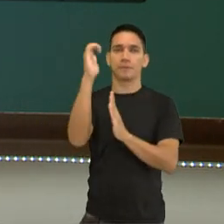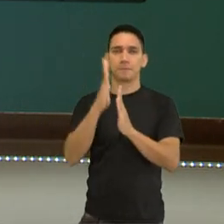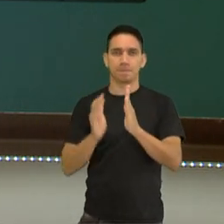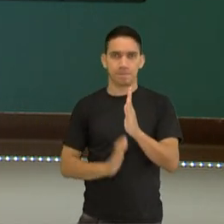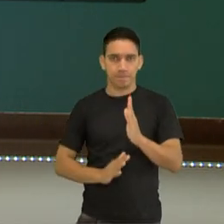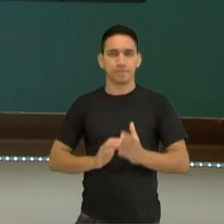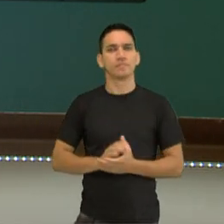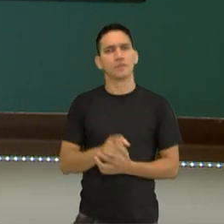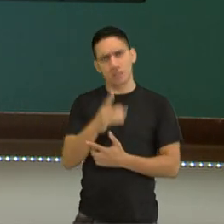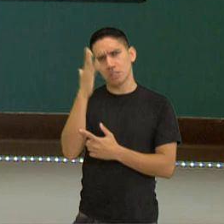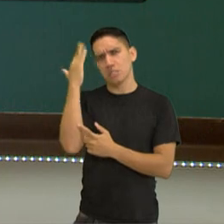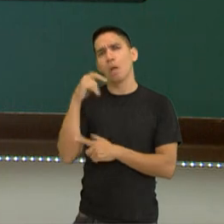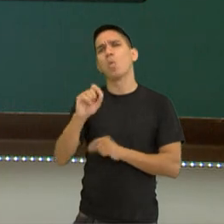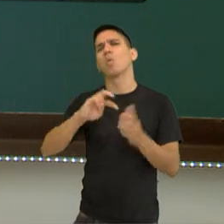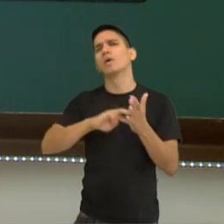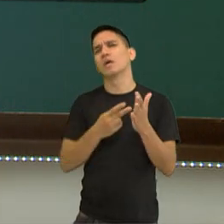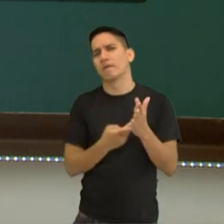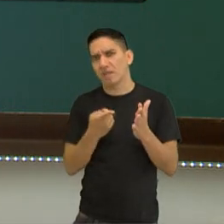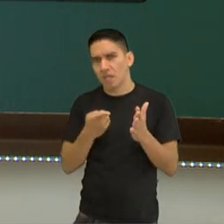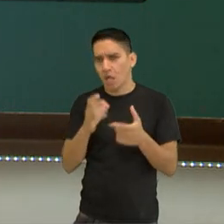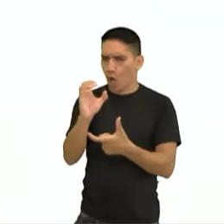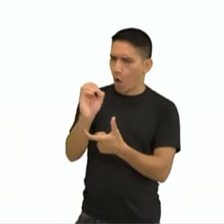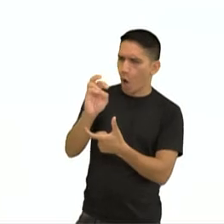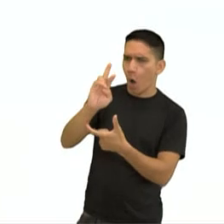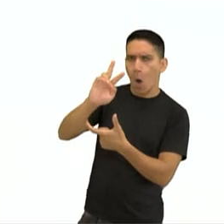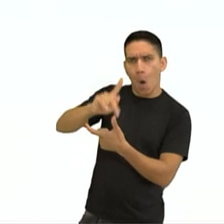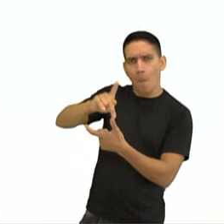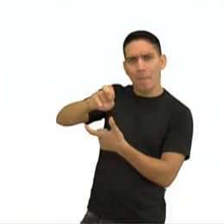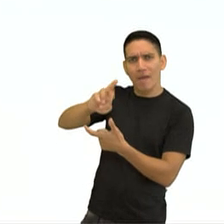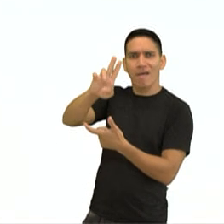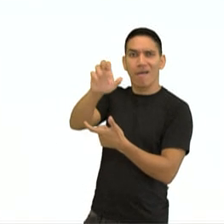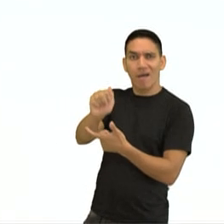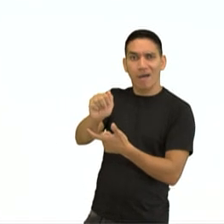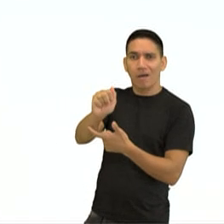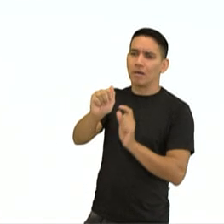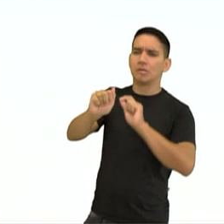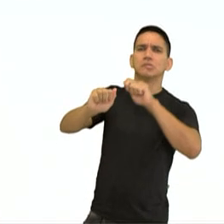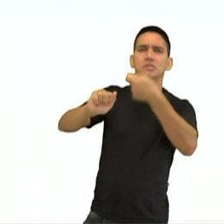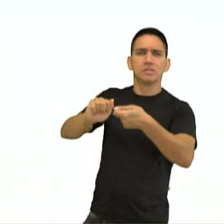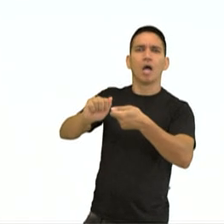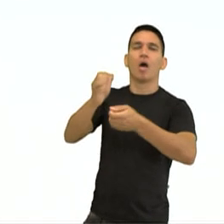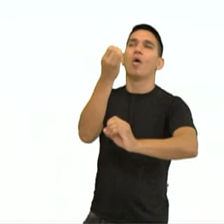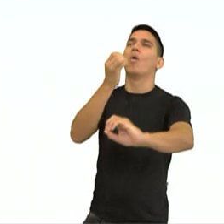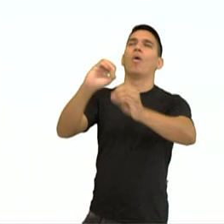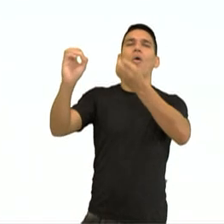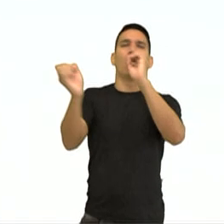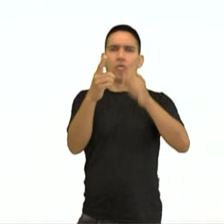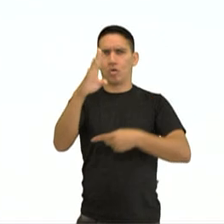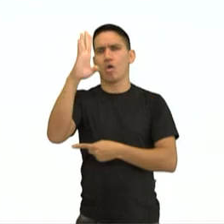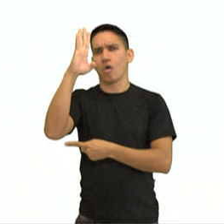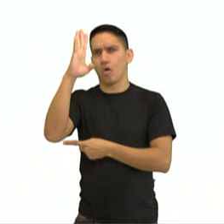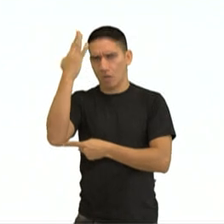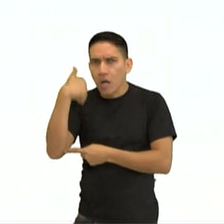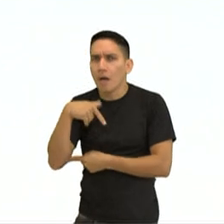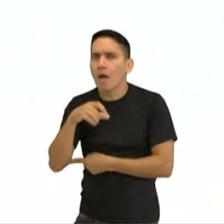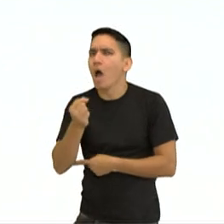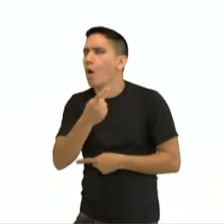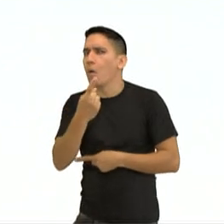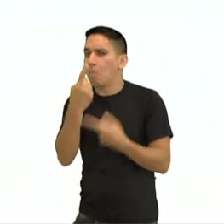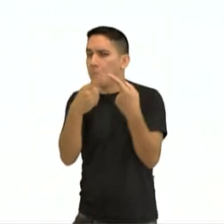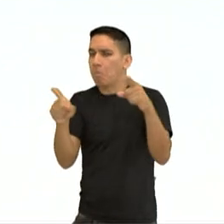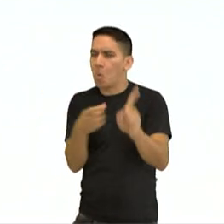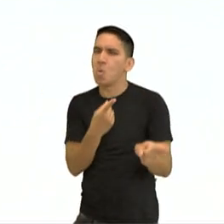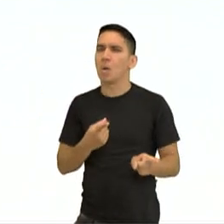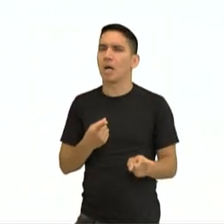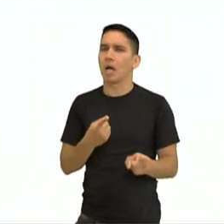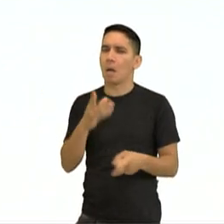barroco. Você sabe o que significa uma ópera? Você conhece alguma música de Bach? Bach, não